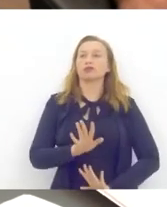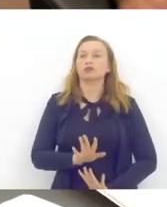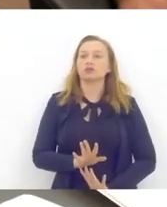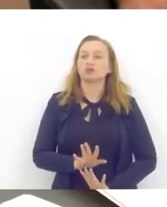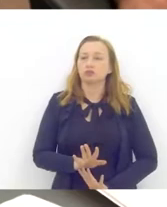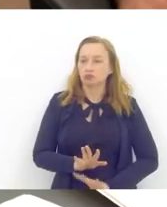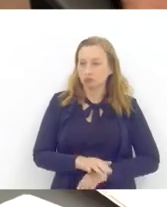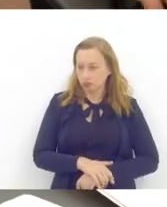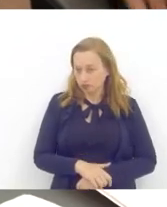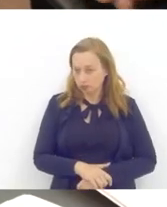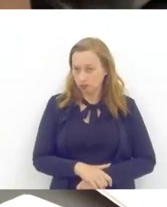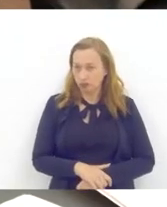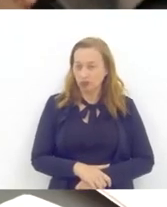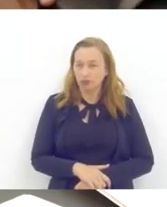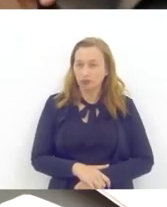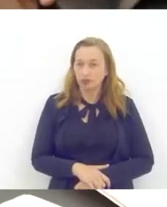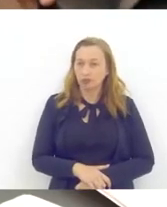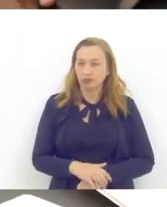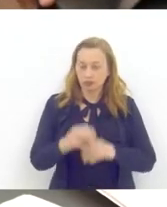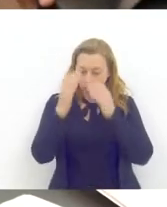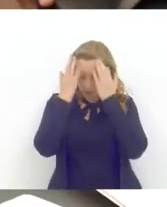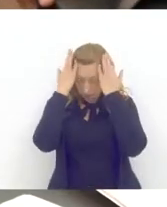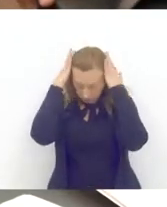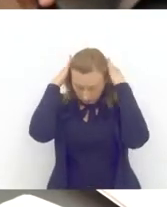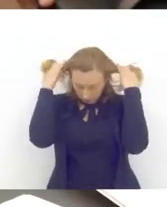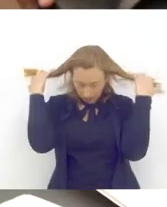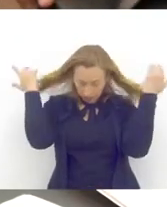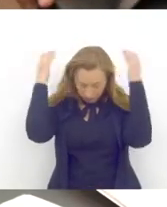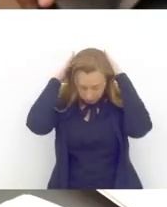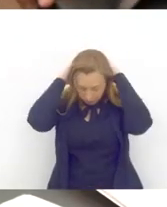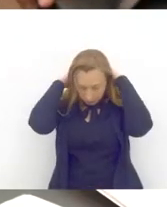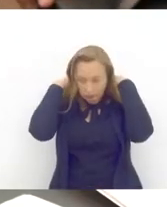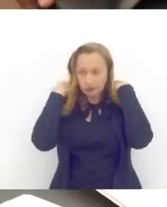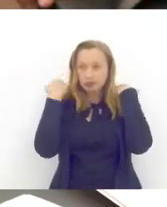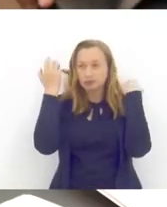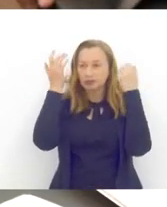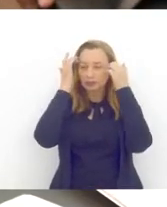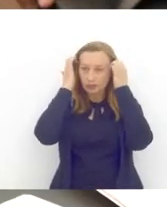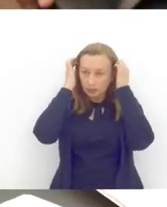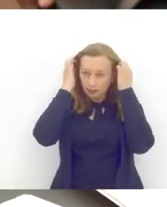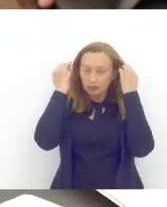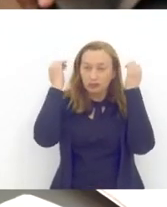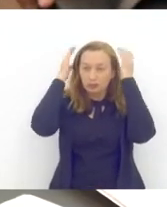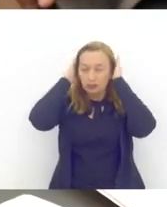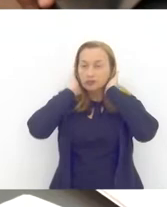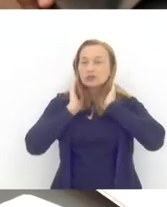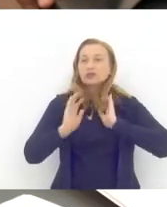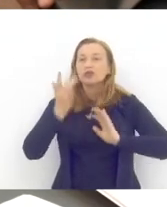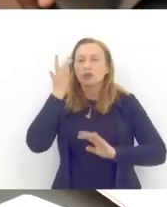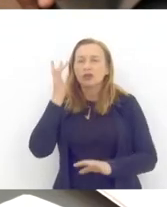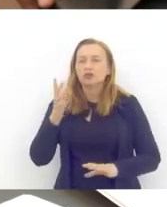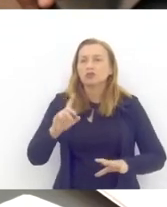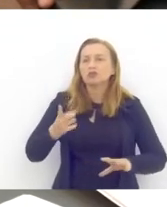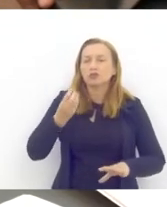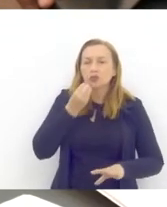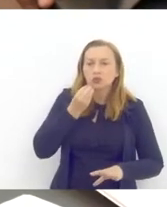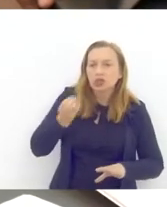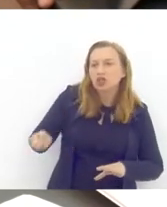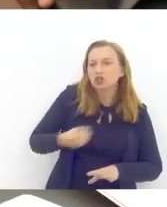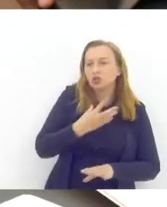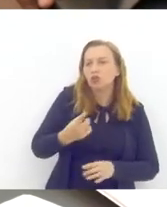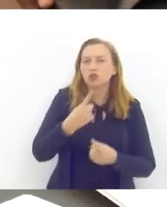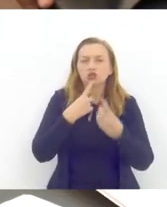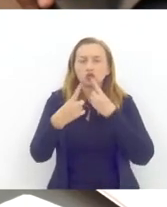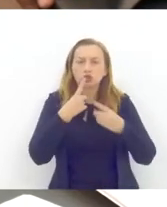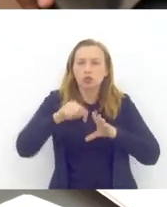muito cuidado, e acredito eu que, numa nova oportunidade, com uma discussão mais profunda, na ocasião